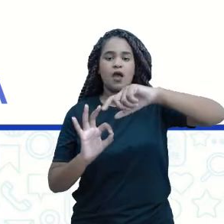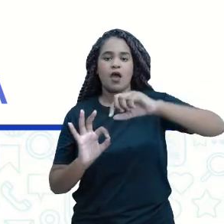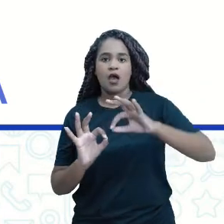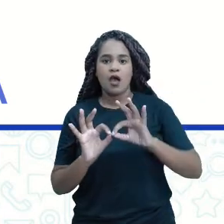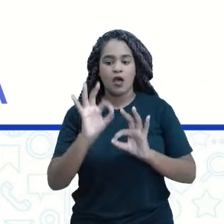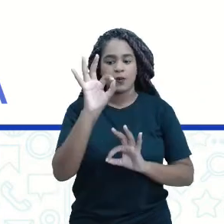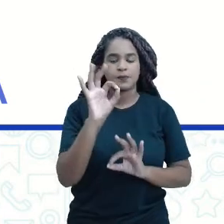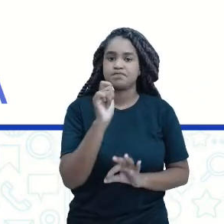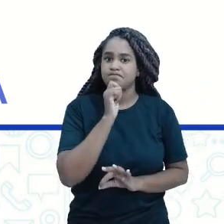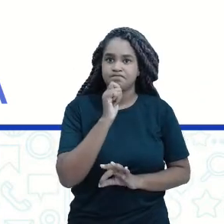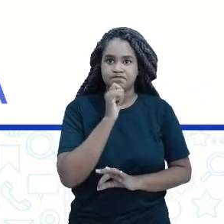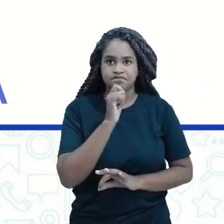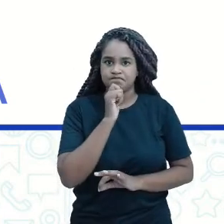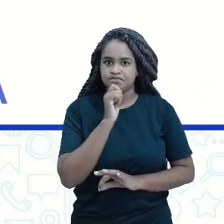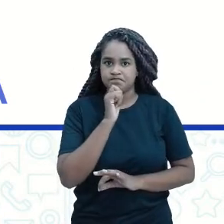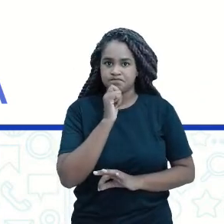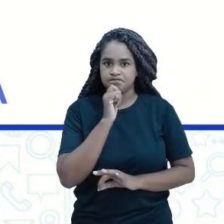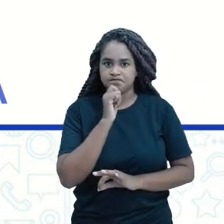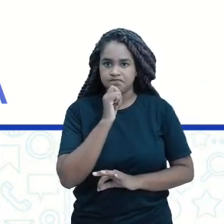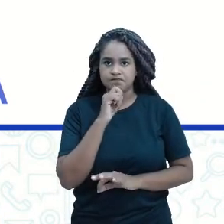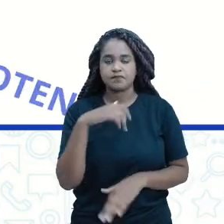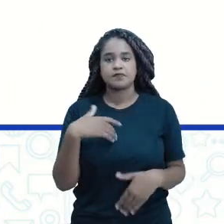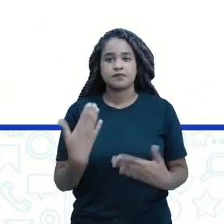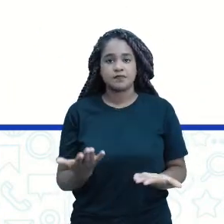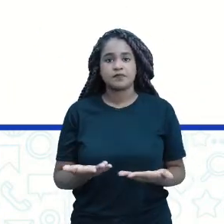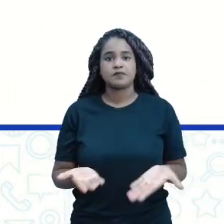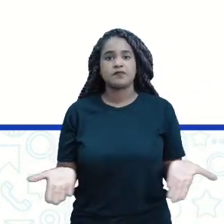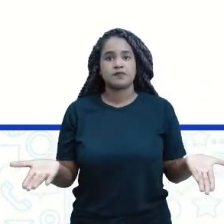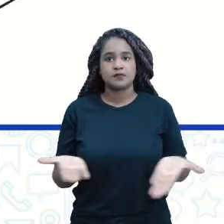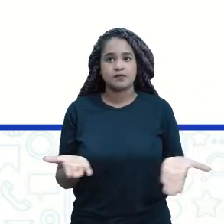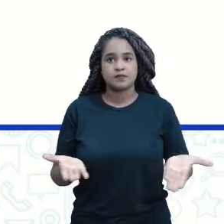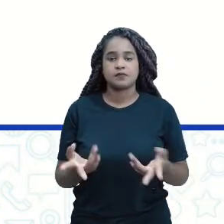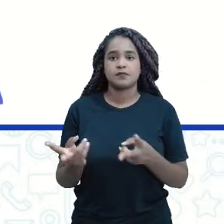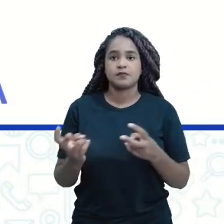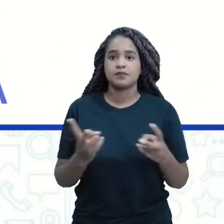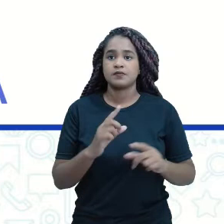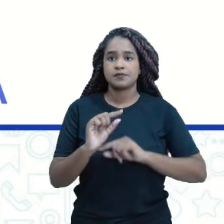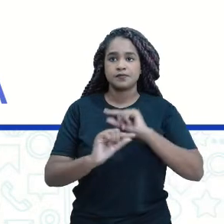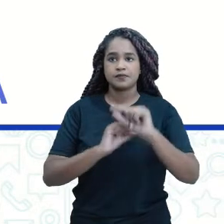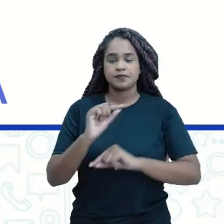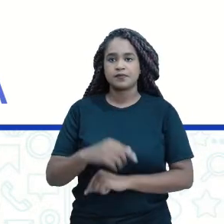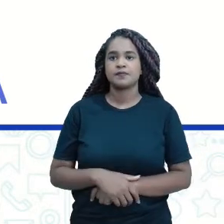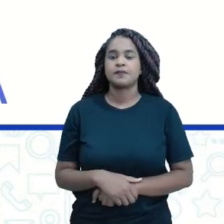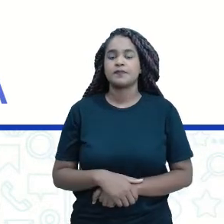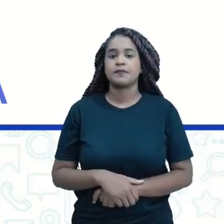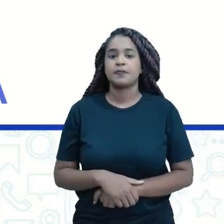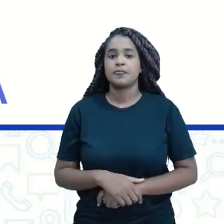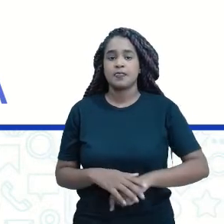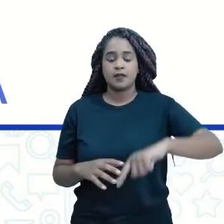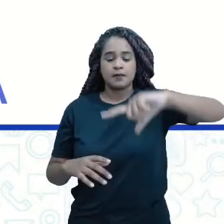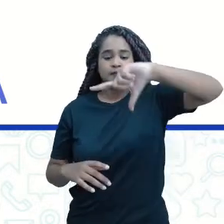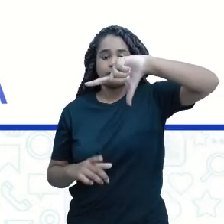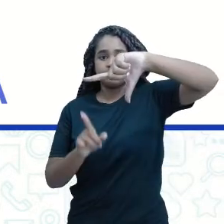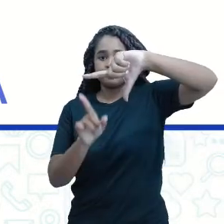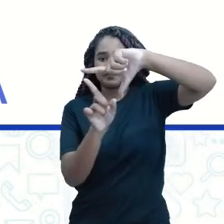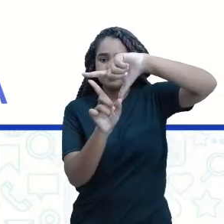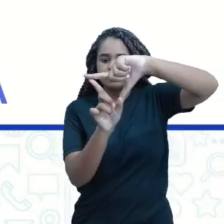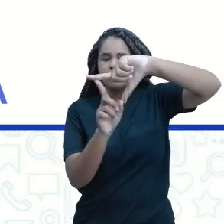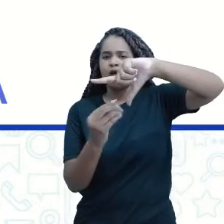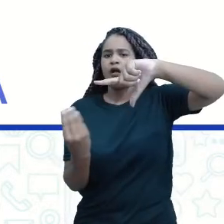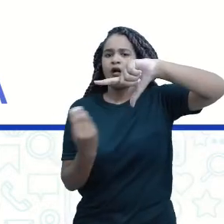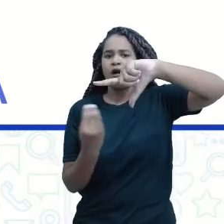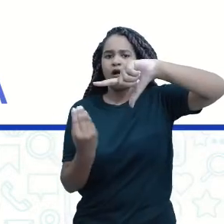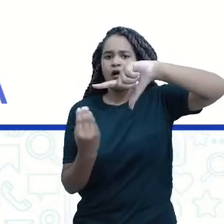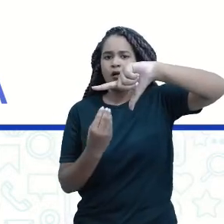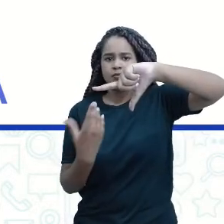com a base, tá? Esse é o elemento altura. E aí a gente vai começar a perceber agora que essa altura vai ser inserida de que